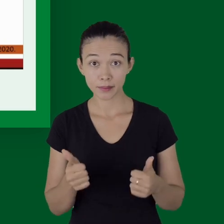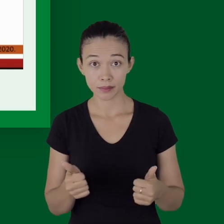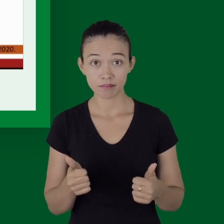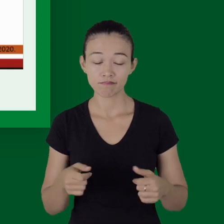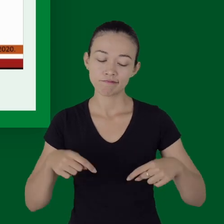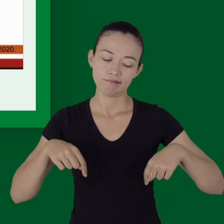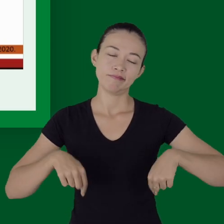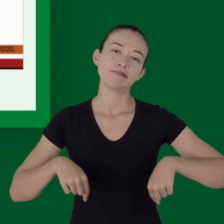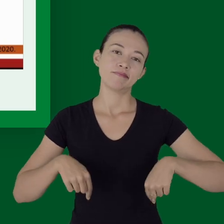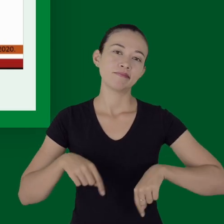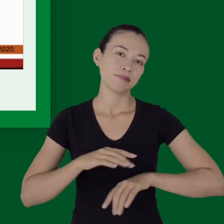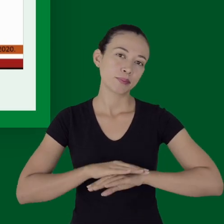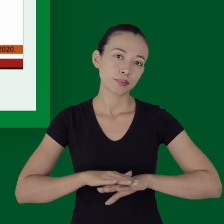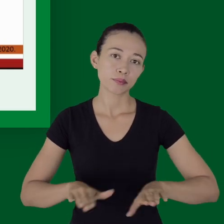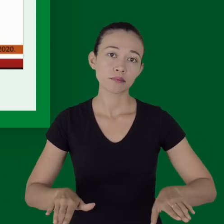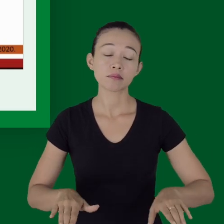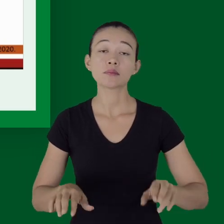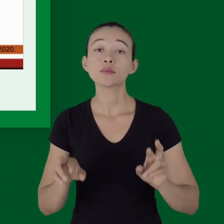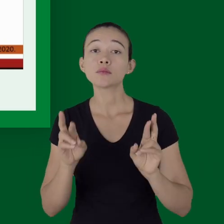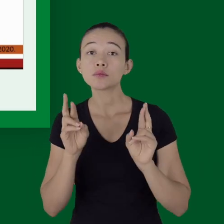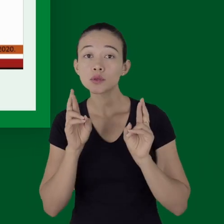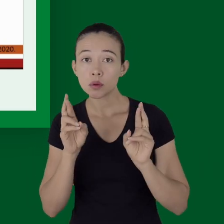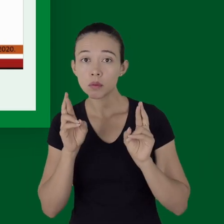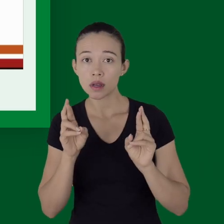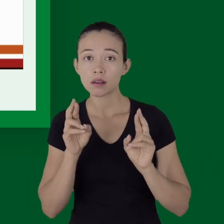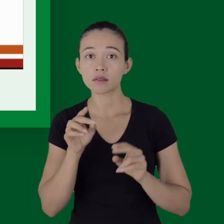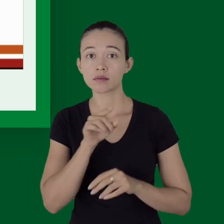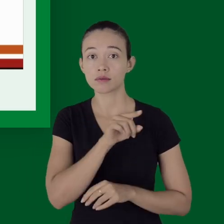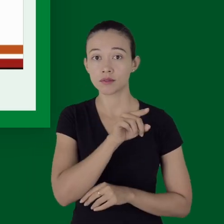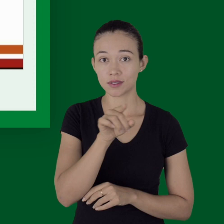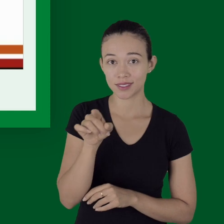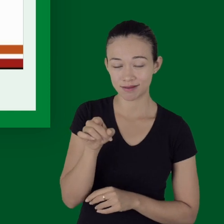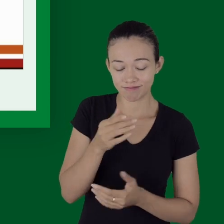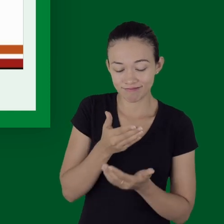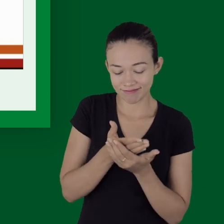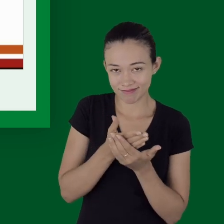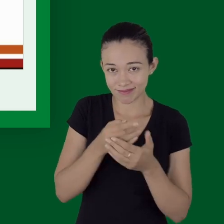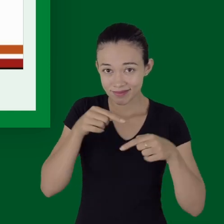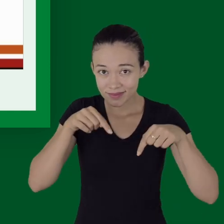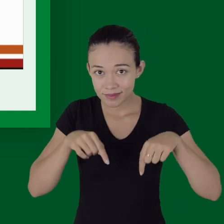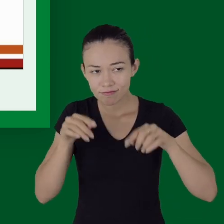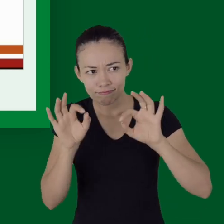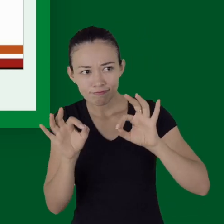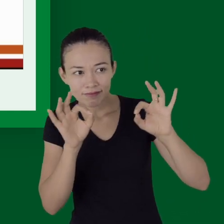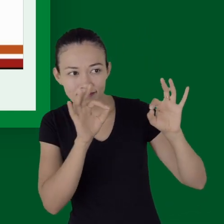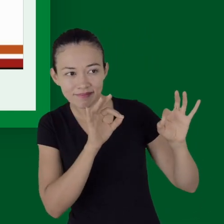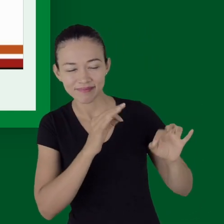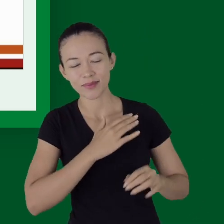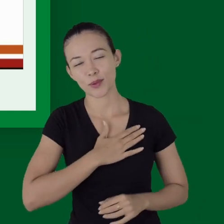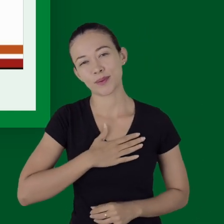E é isso então, gente. Eu espero que vocês possam ter aproveitado a aula.